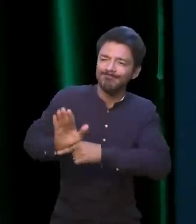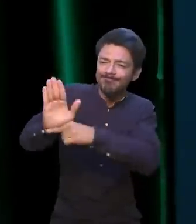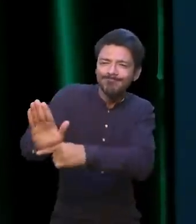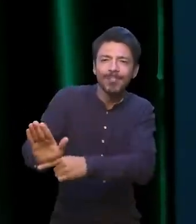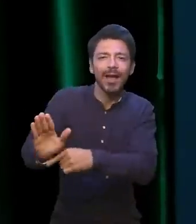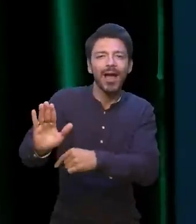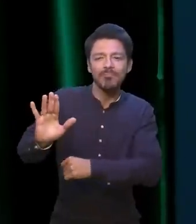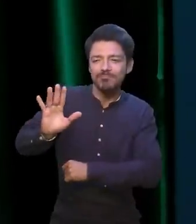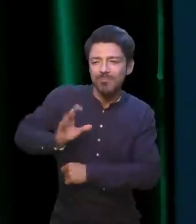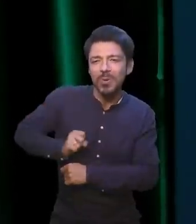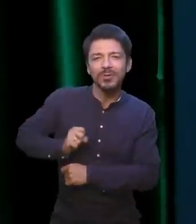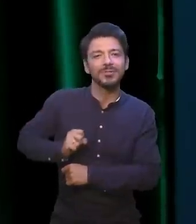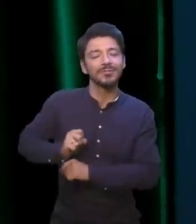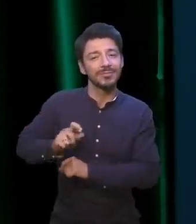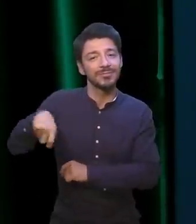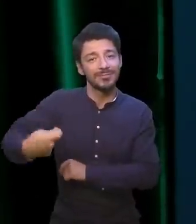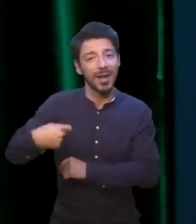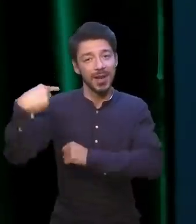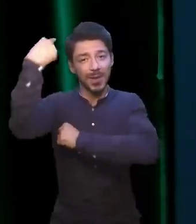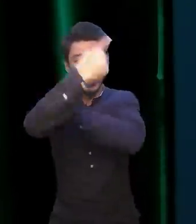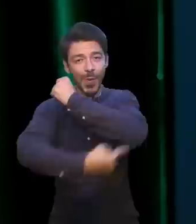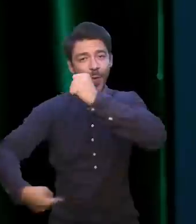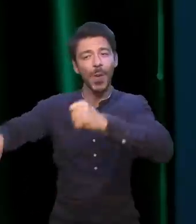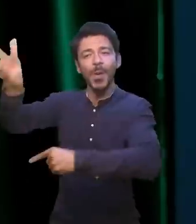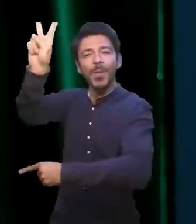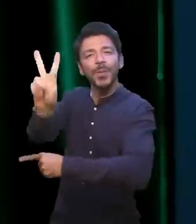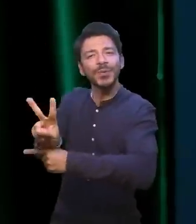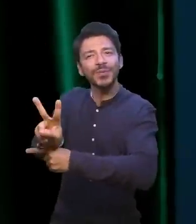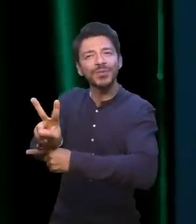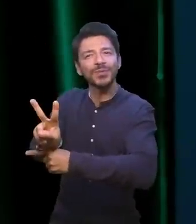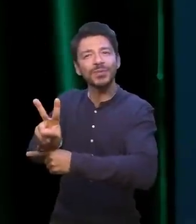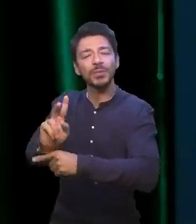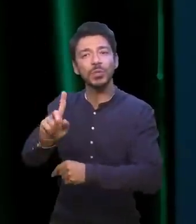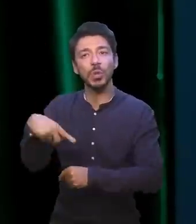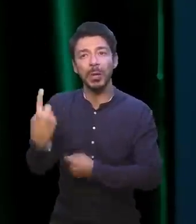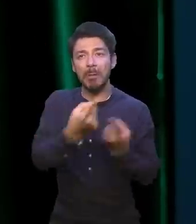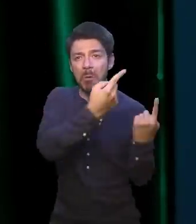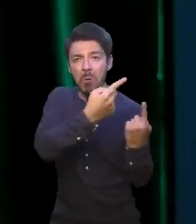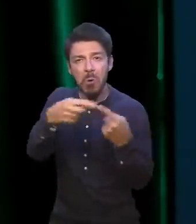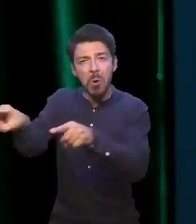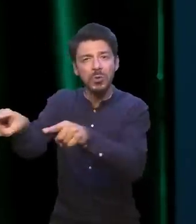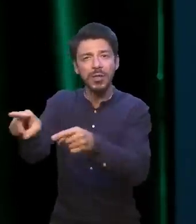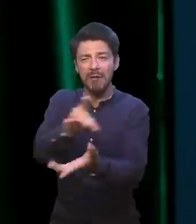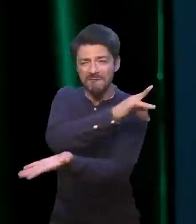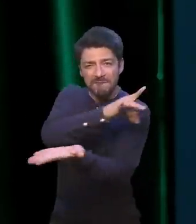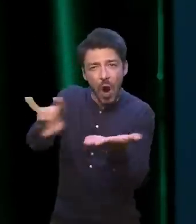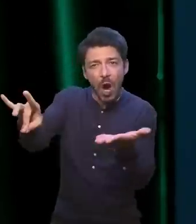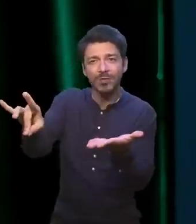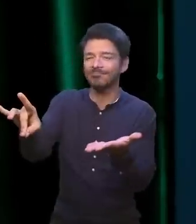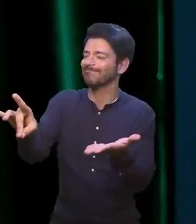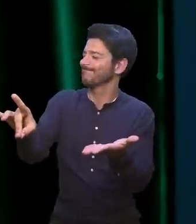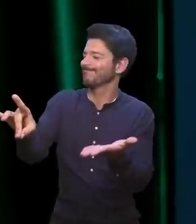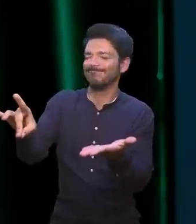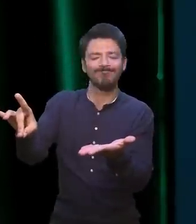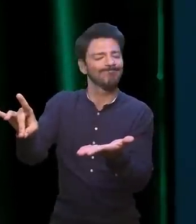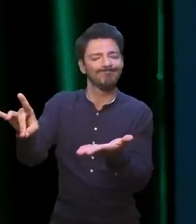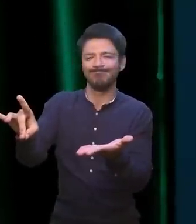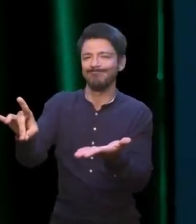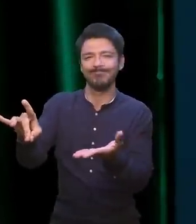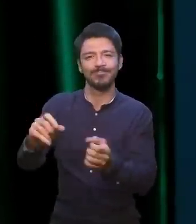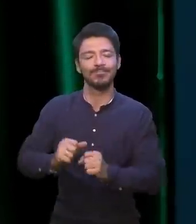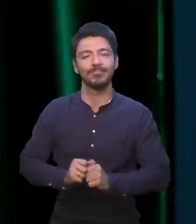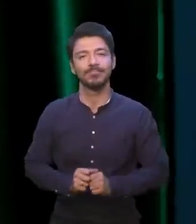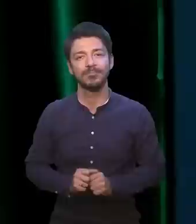amor. Nem sequer pensamos em reação. Nós vamos usar a